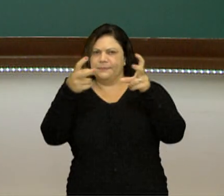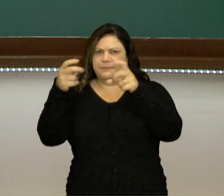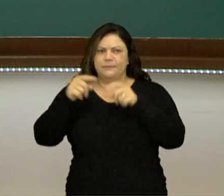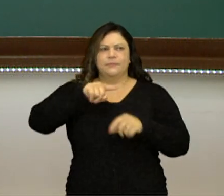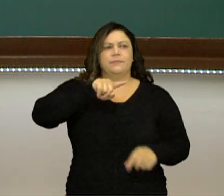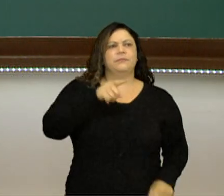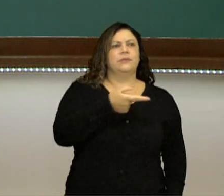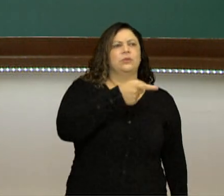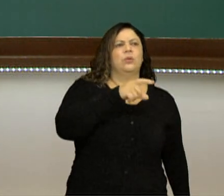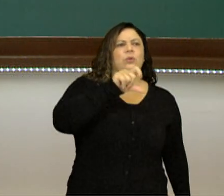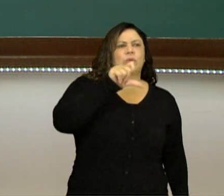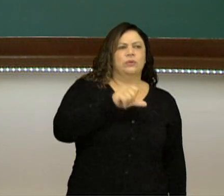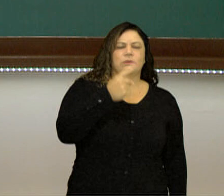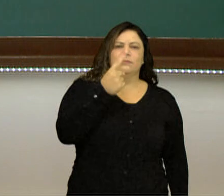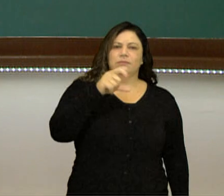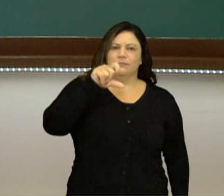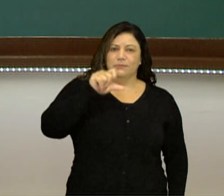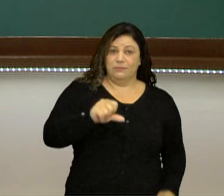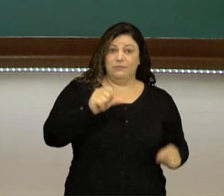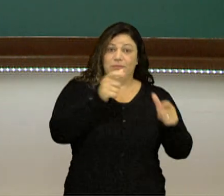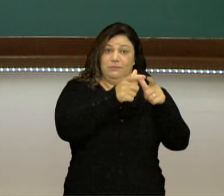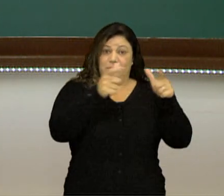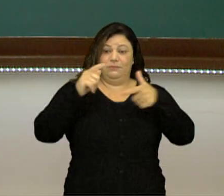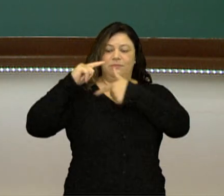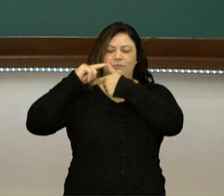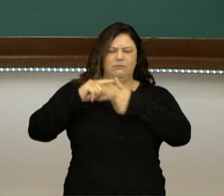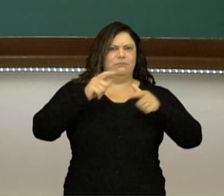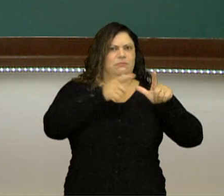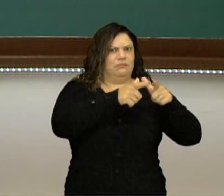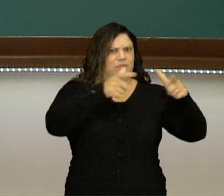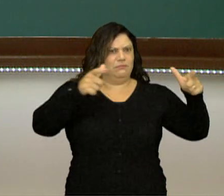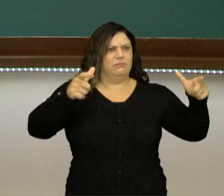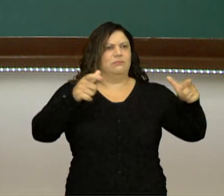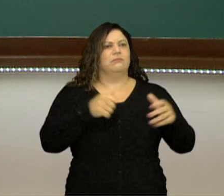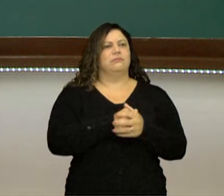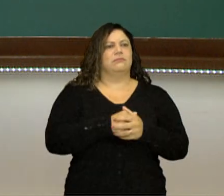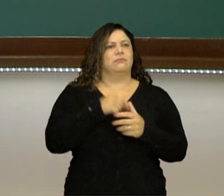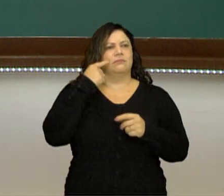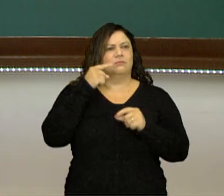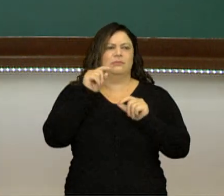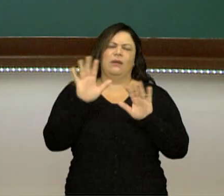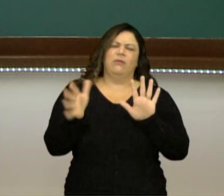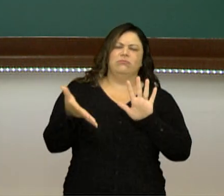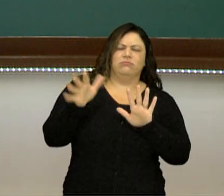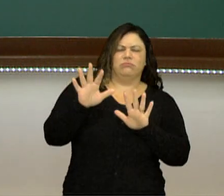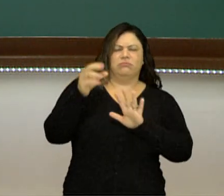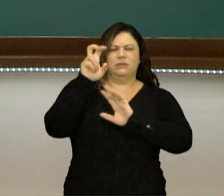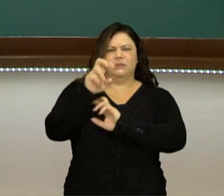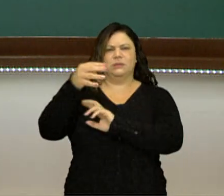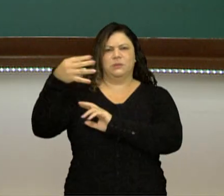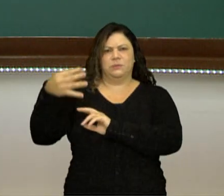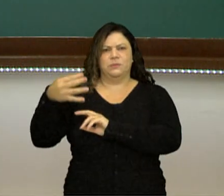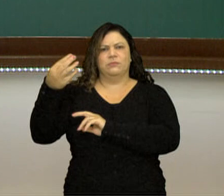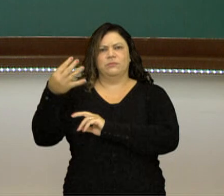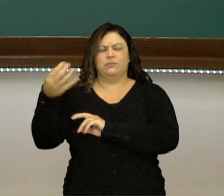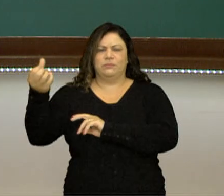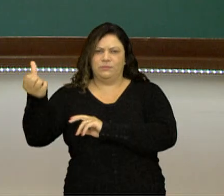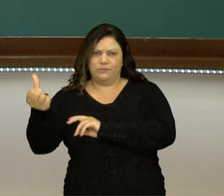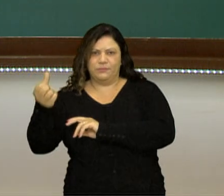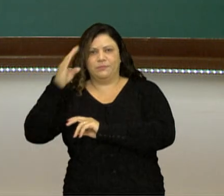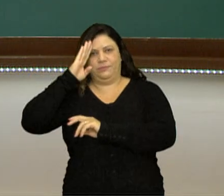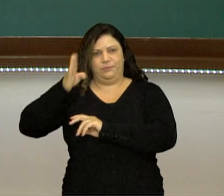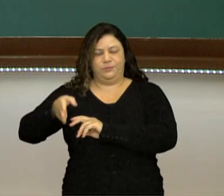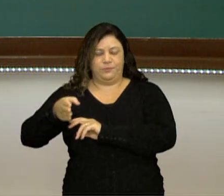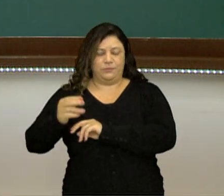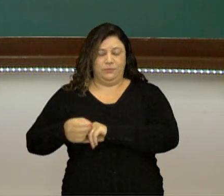maioria do parlamento, e os socialistas enfrentavam diretamente, 54 para 46. E nessa época o Partido Nazista ainda